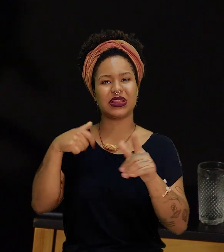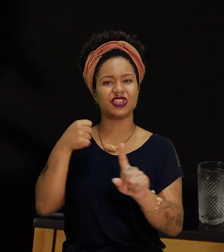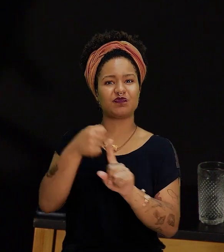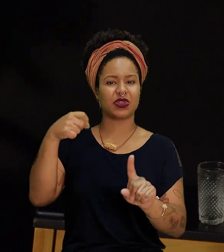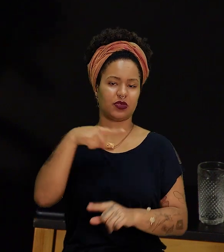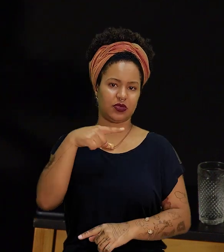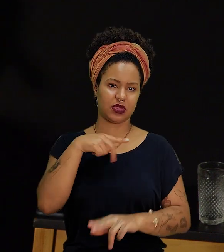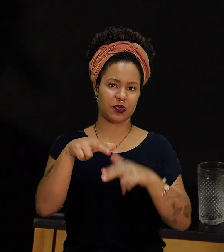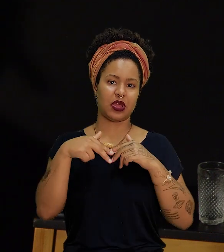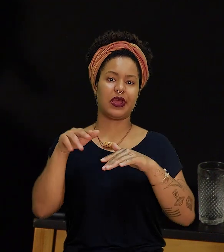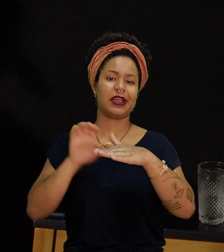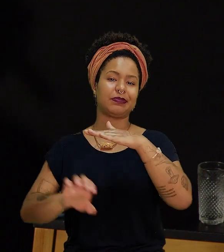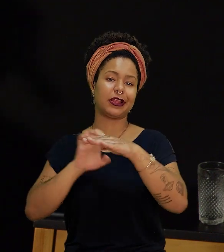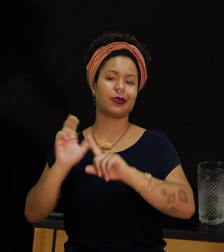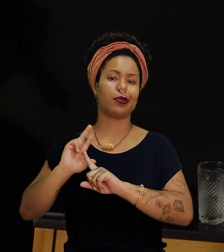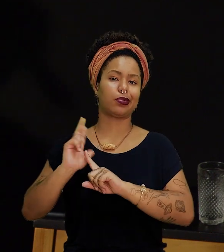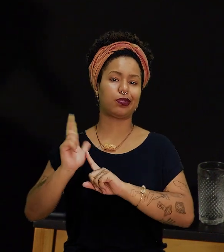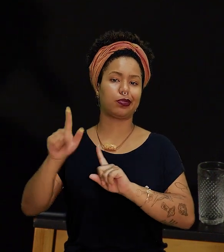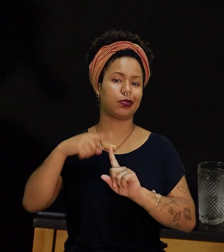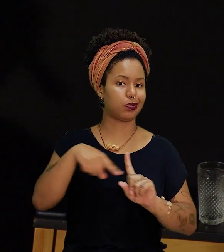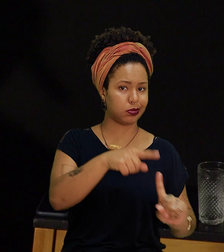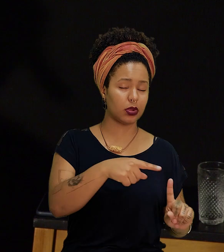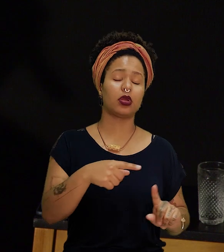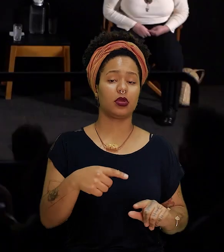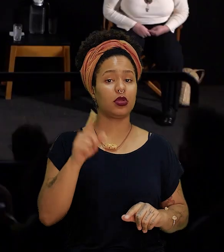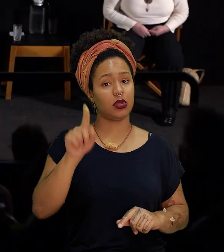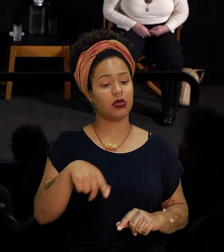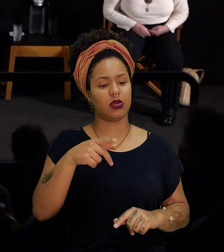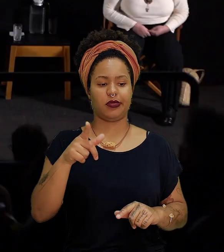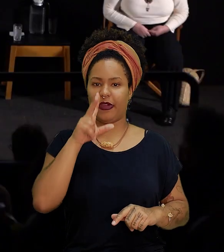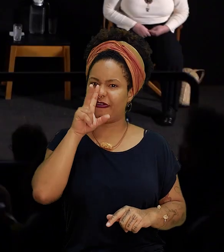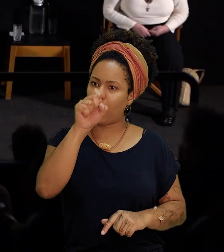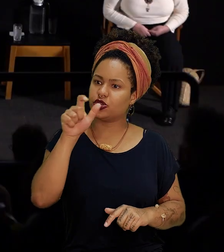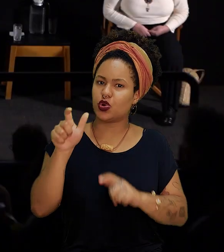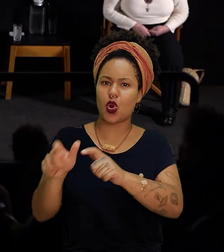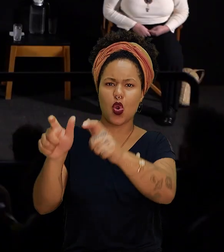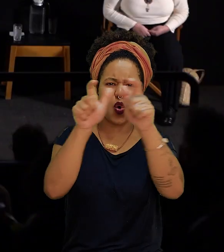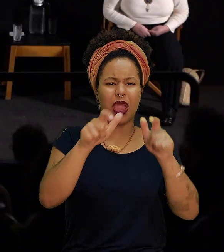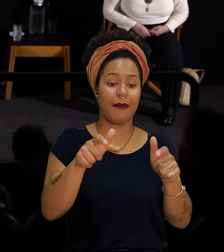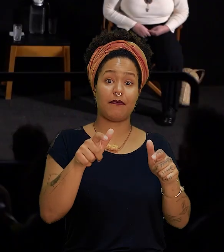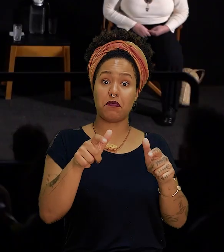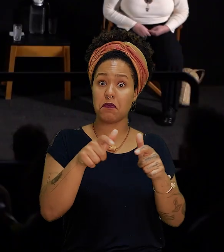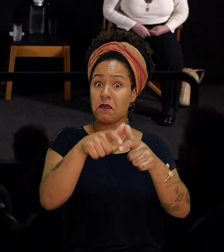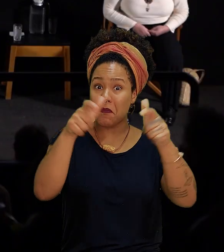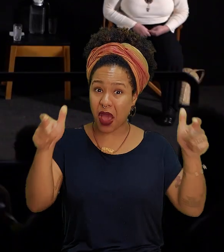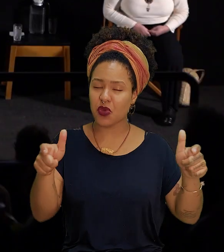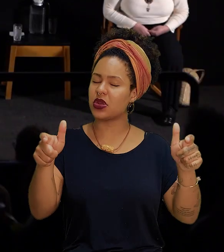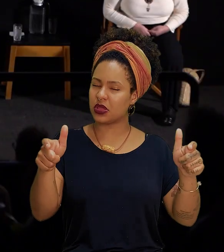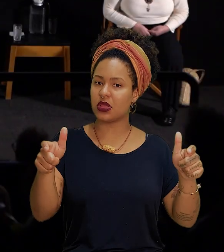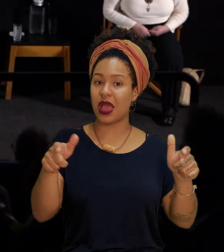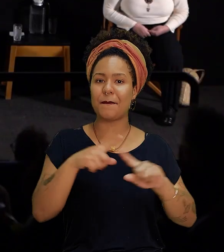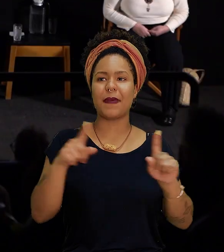impactadas pelos empreendimentos eólicos. Isso é bastante forte em vários lugares, Bahia é um deles,